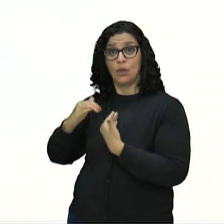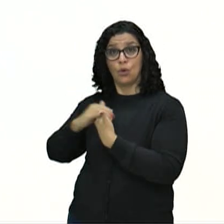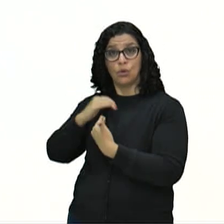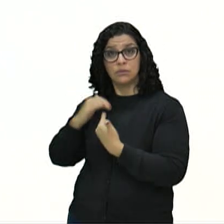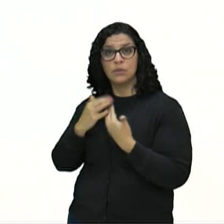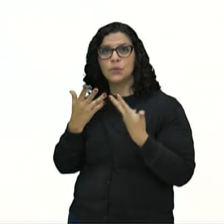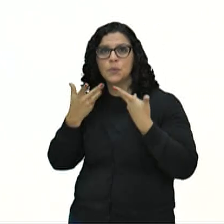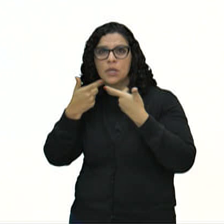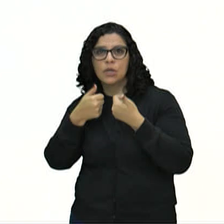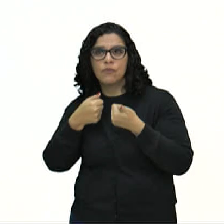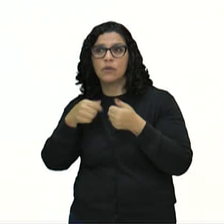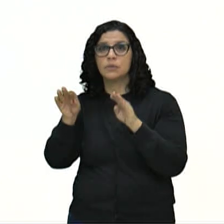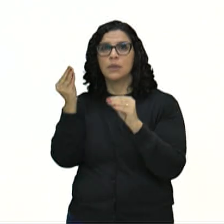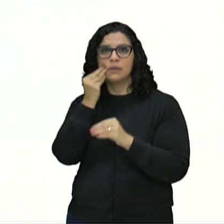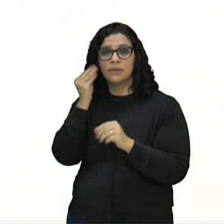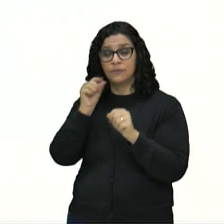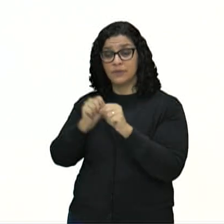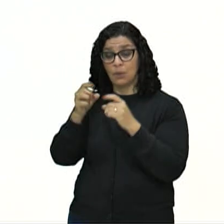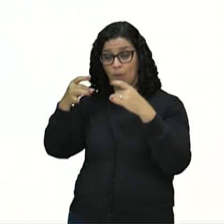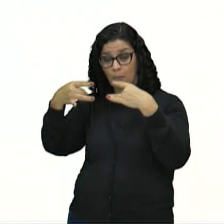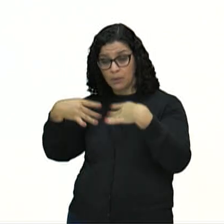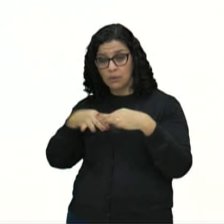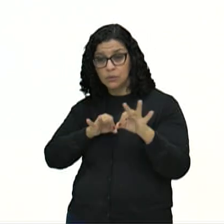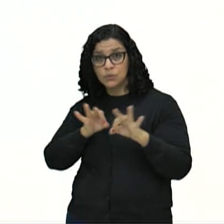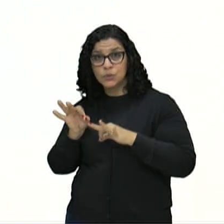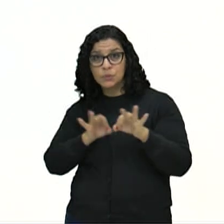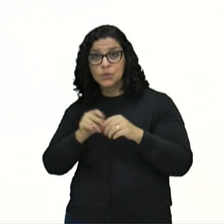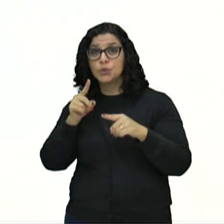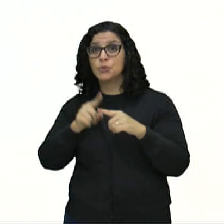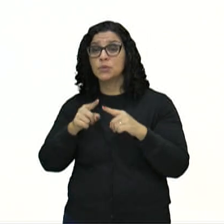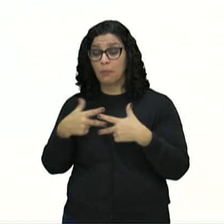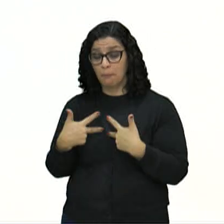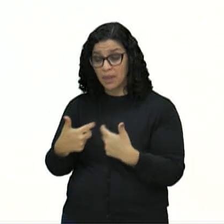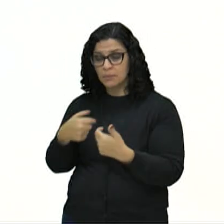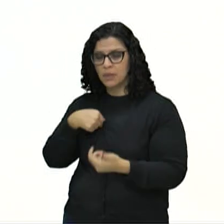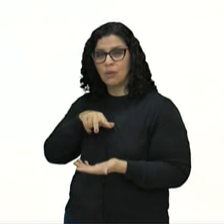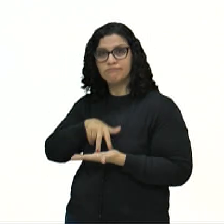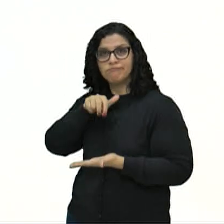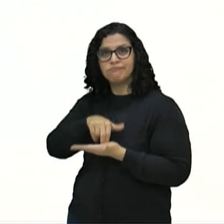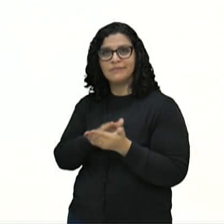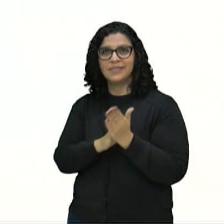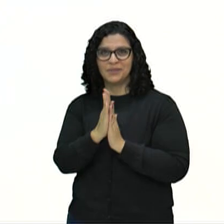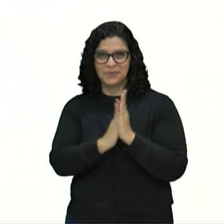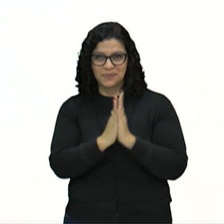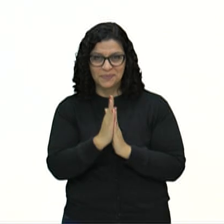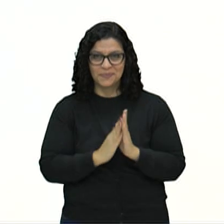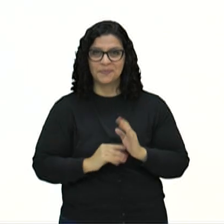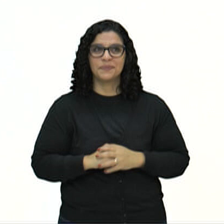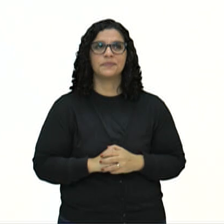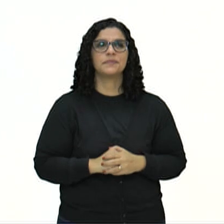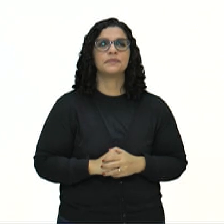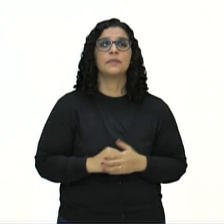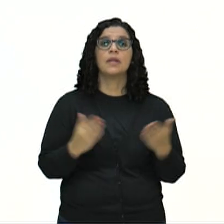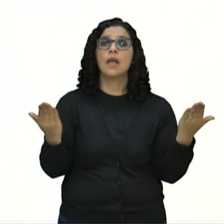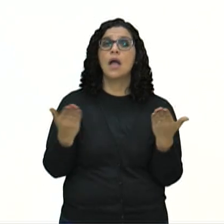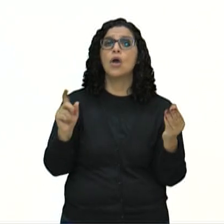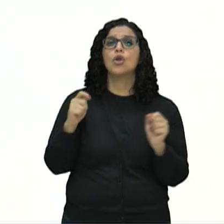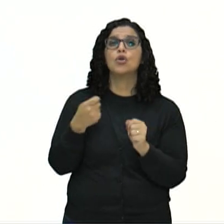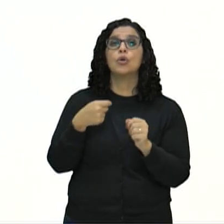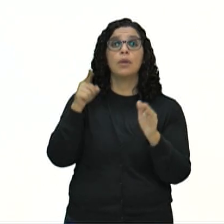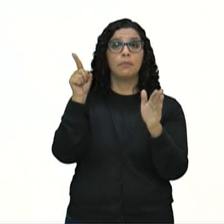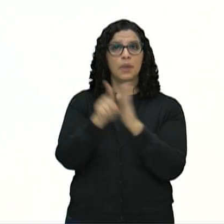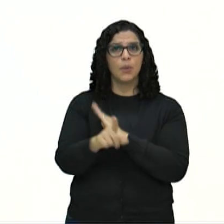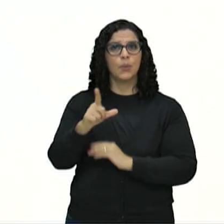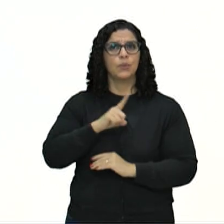me dissuadir dos projetos, porque me via entusiasmado. Agora nós temos